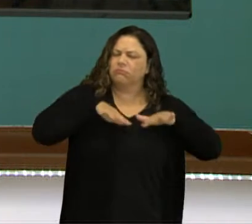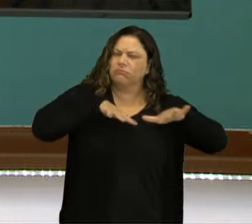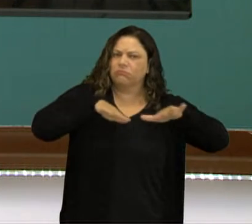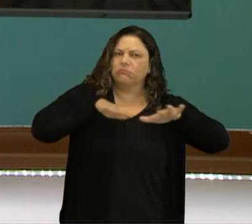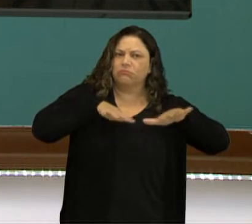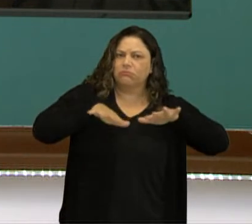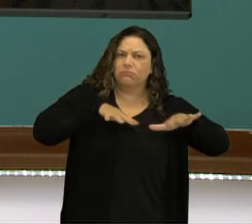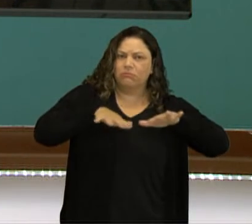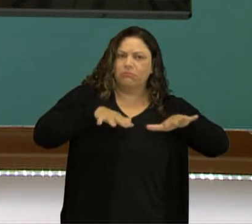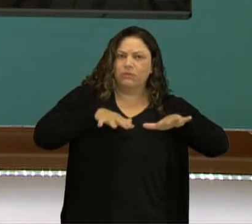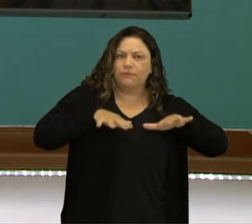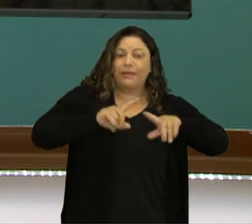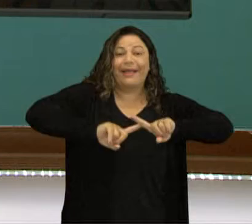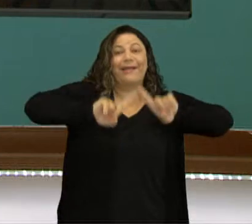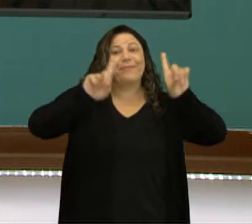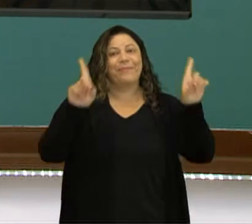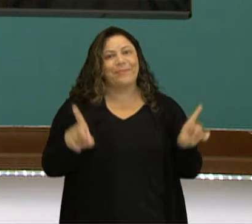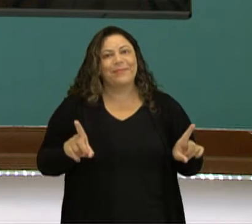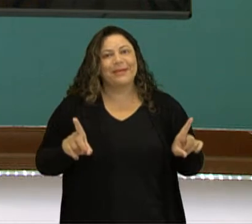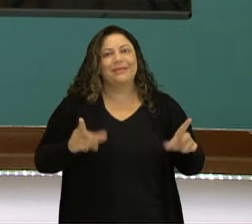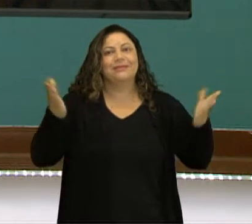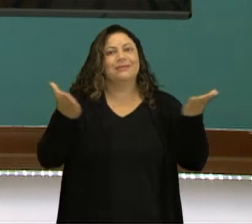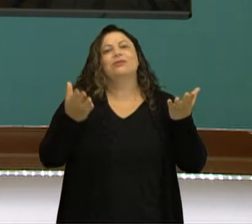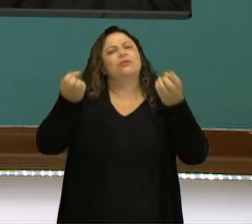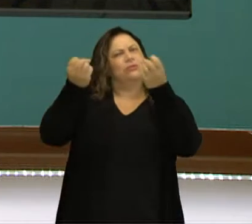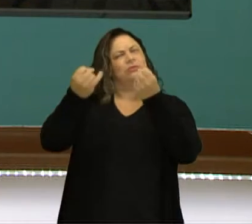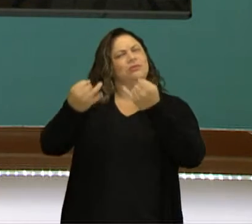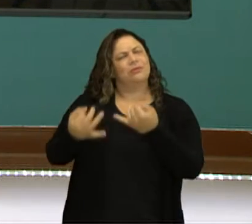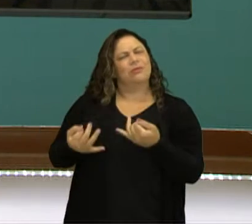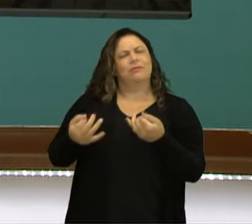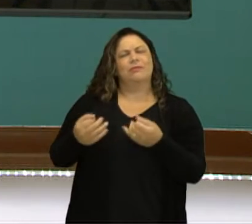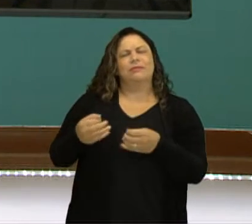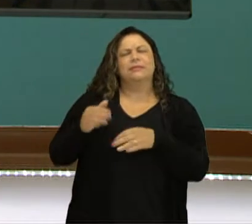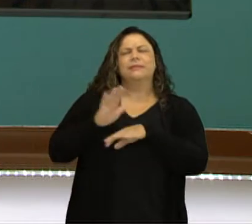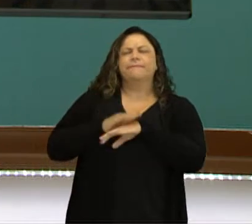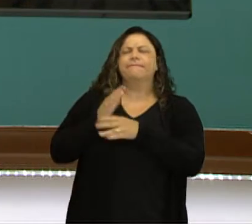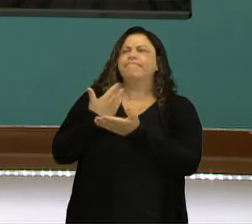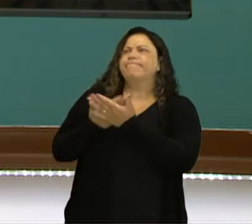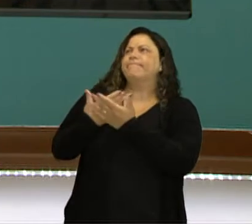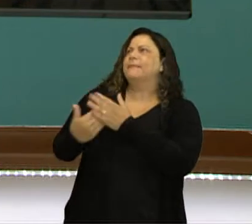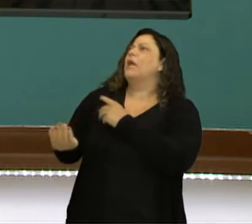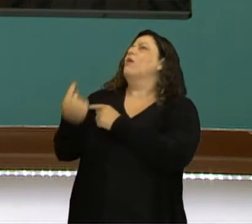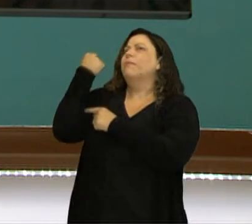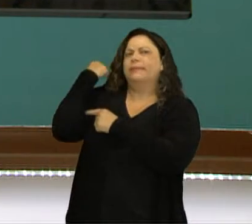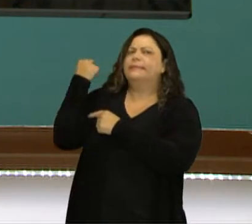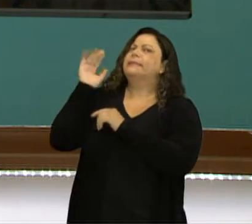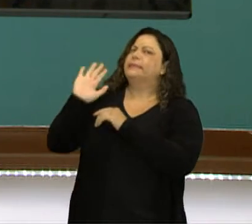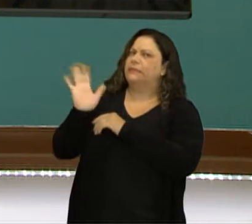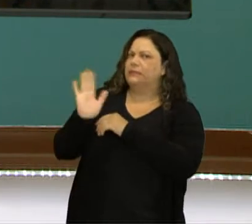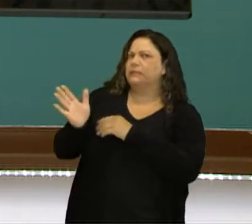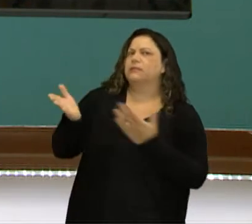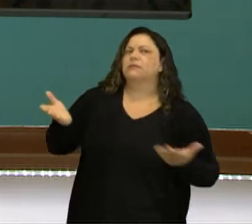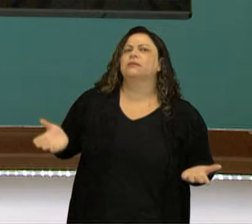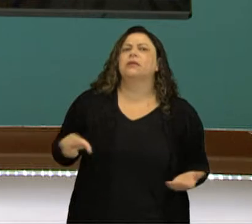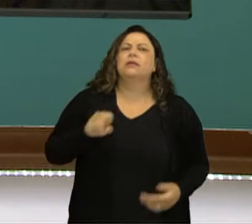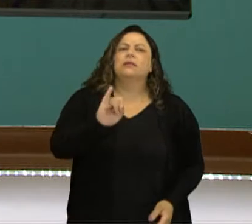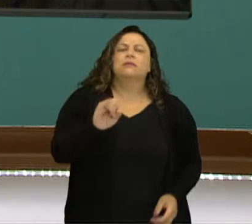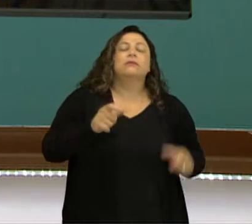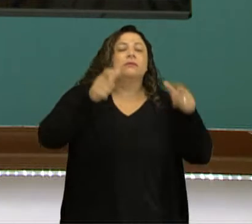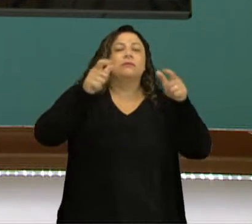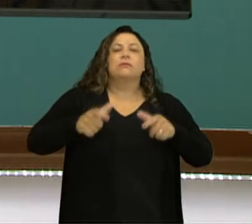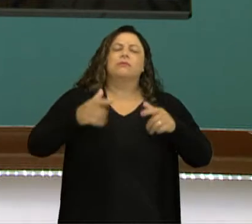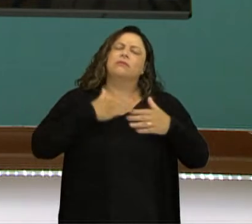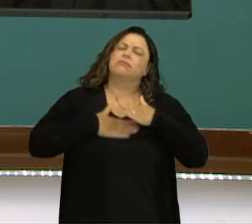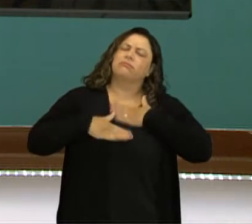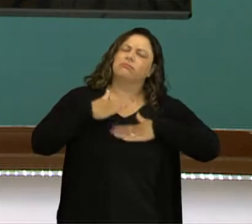certo? Mas eu já conversei isso aqui em momentos anteriores. Se você estivesse, por exemplo, num lugar muito calminho, por exemplo, eu venho